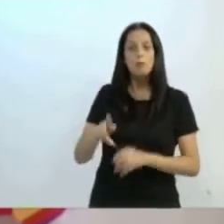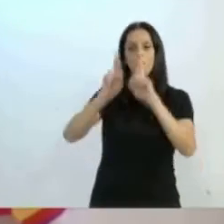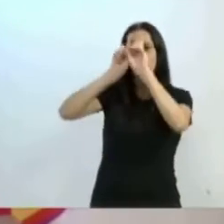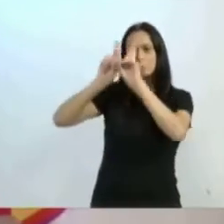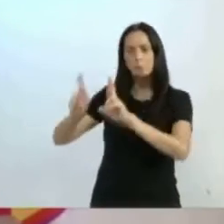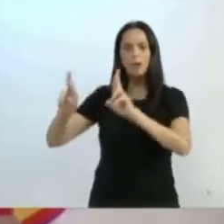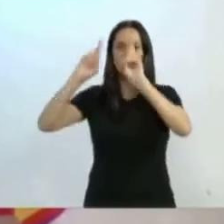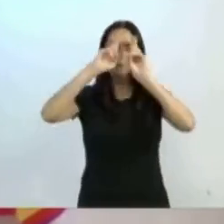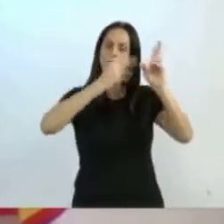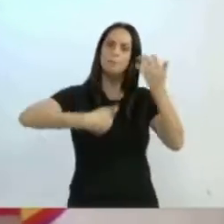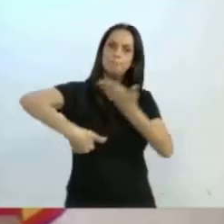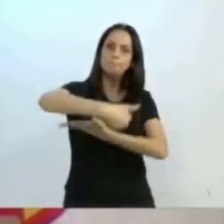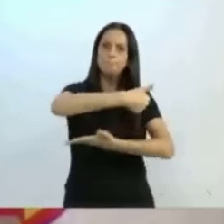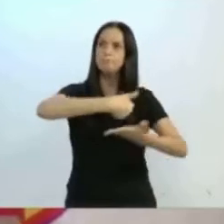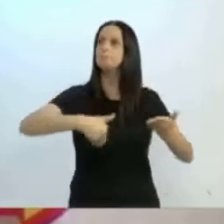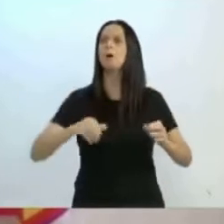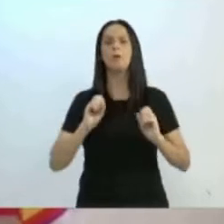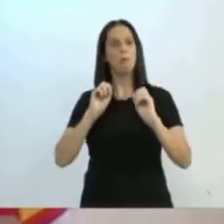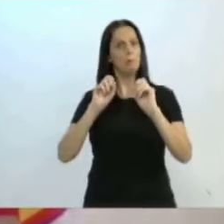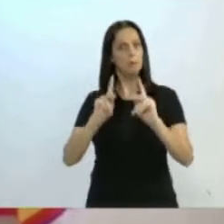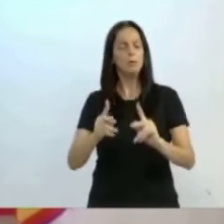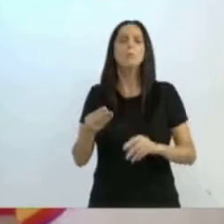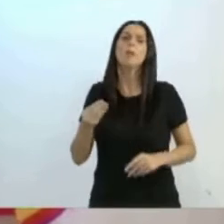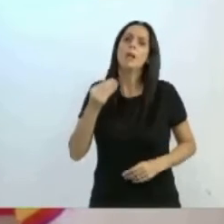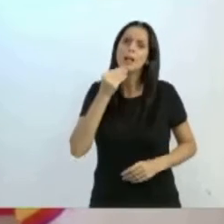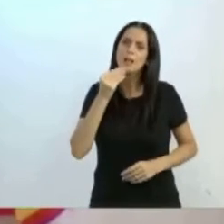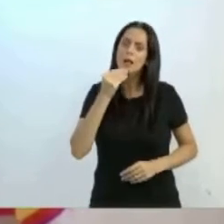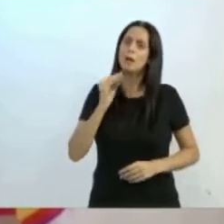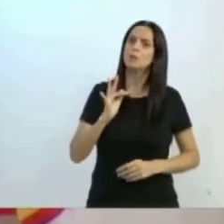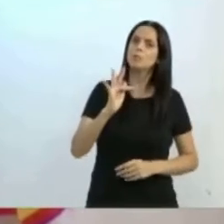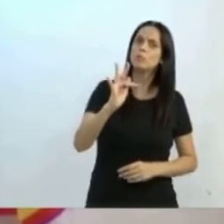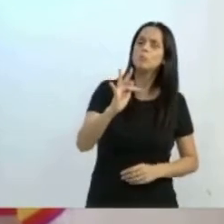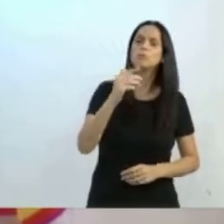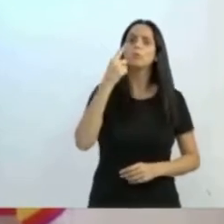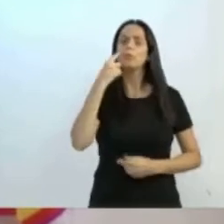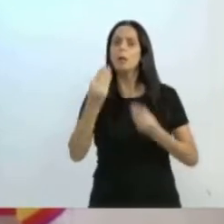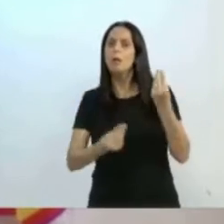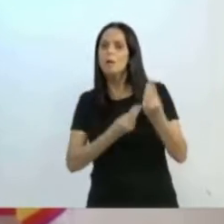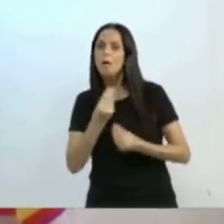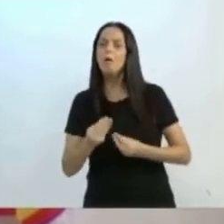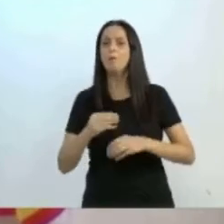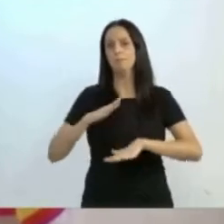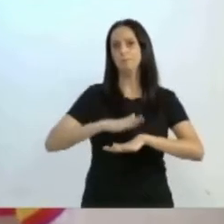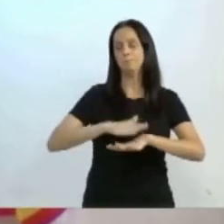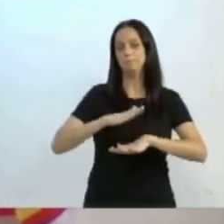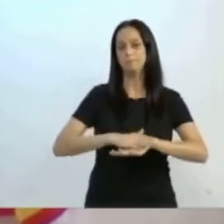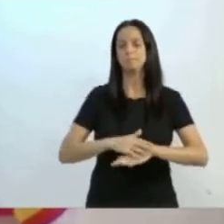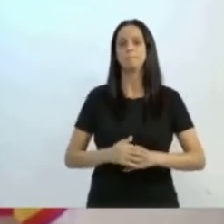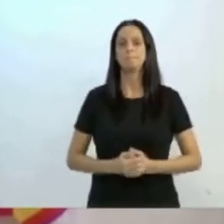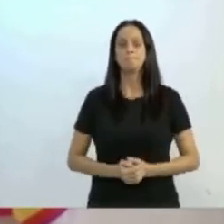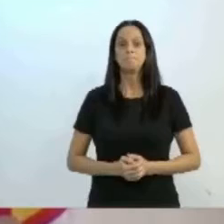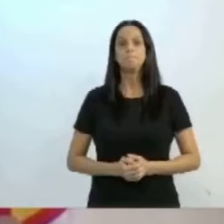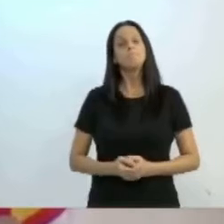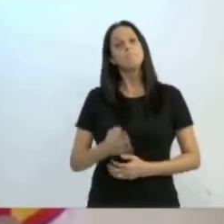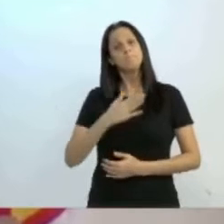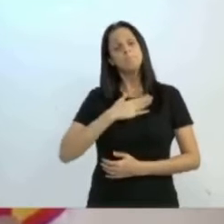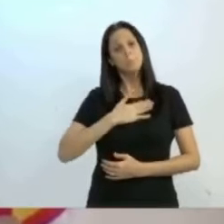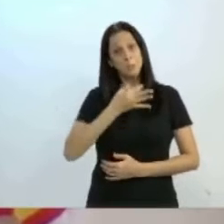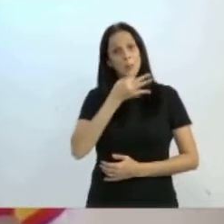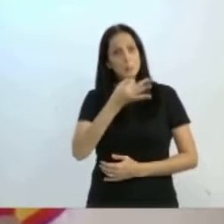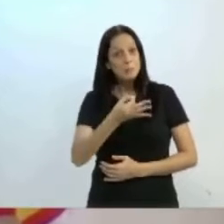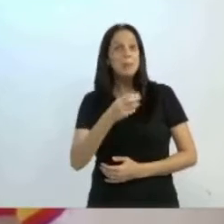aqui cada um depois vai obviamente dentro das suas possibilidades eu digo que tem o meu pensamento com relação